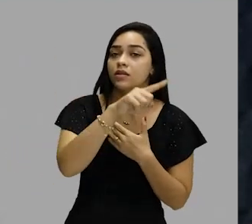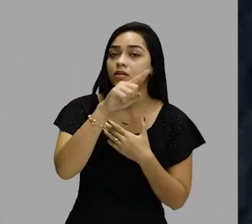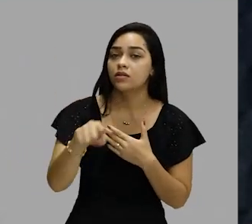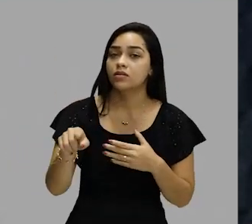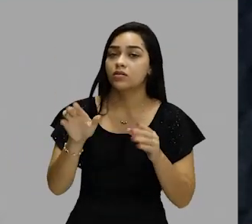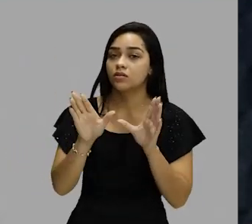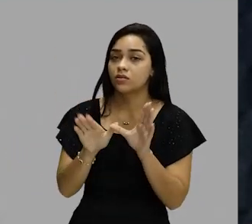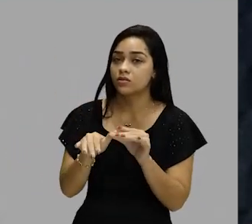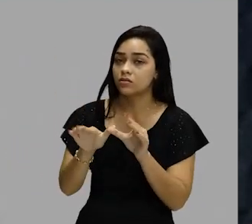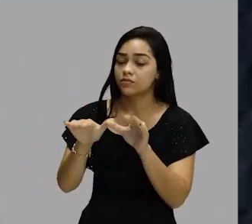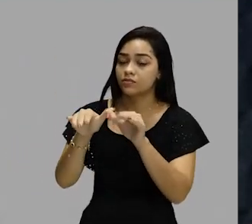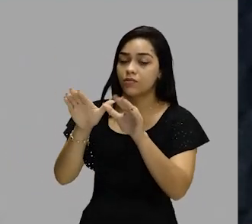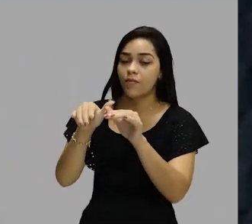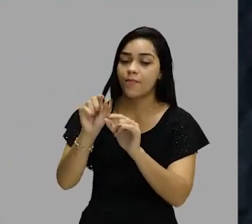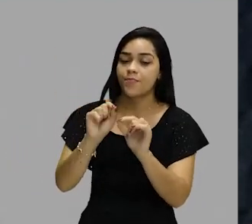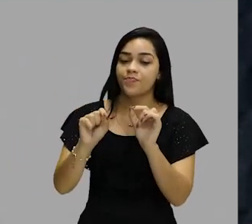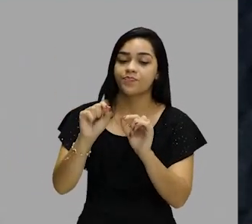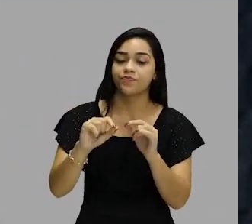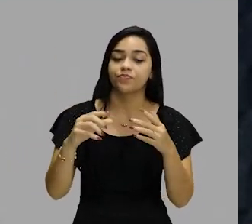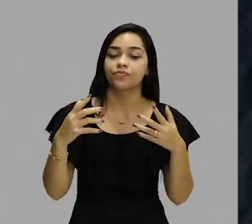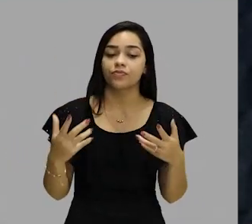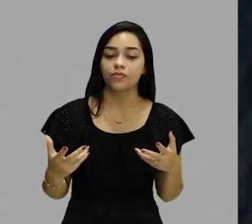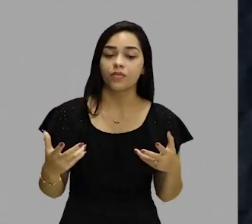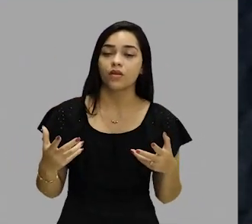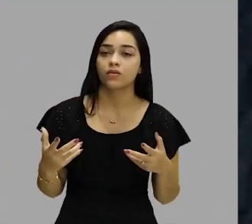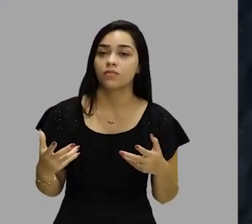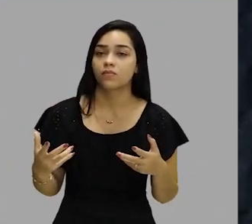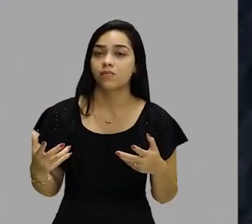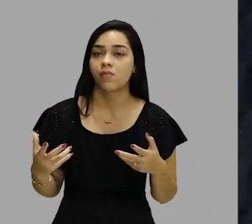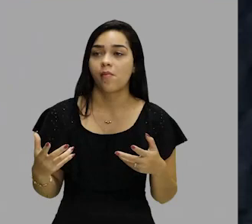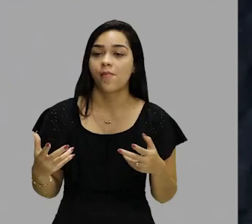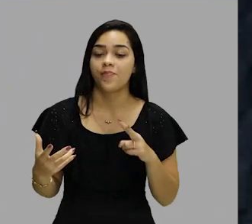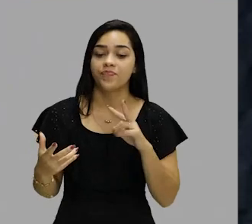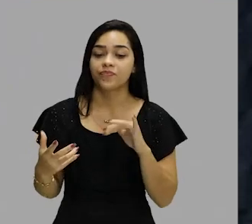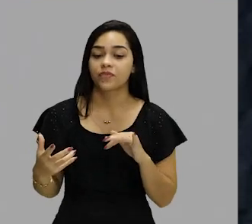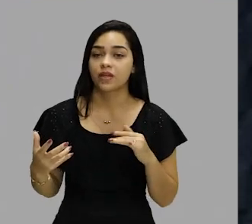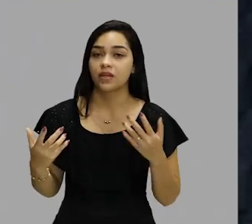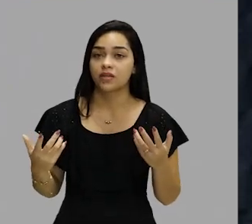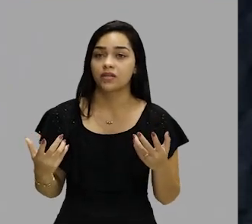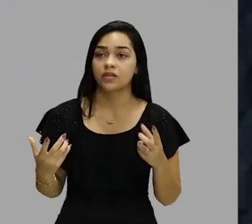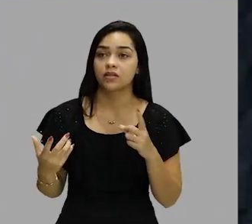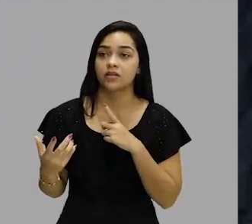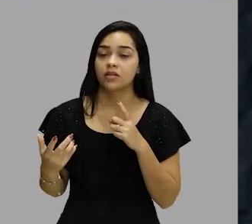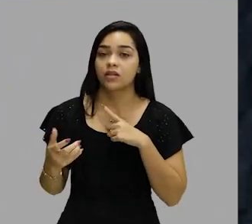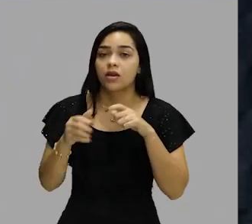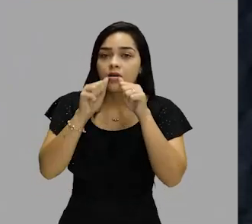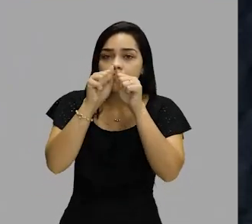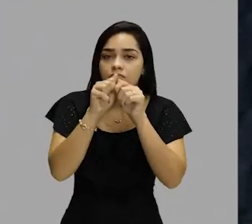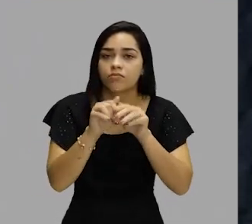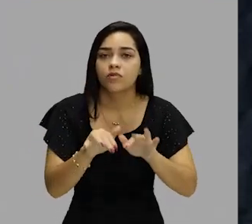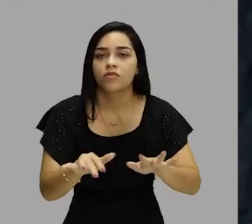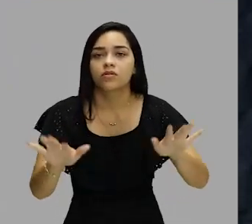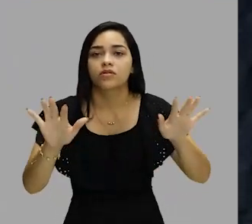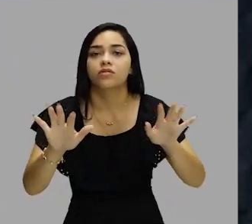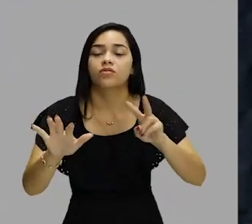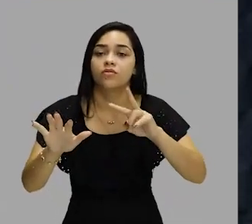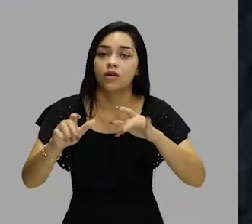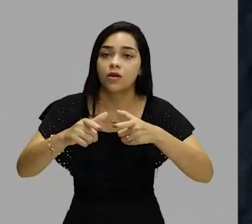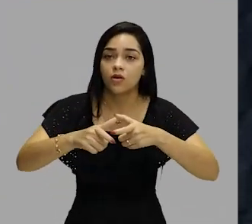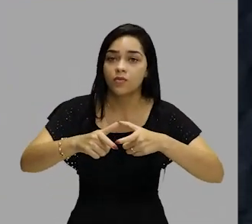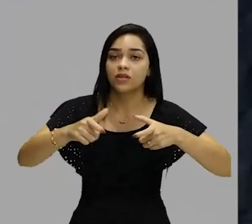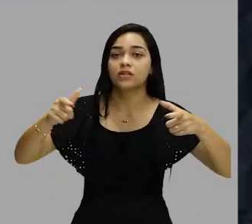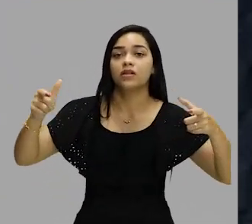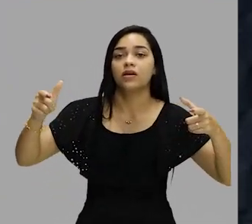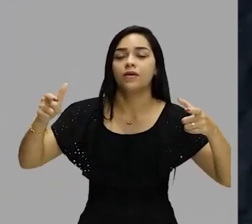aqui dos seus predadores, consequentemente, pessoal, vai ser o quê? Vai ser a proliferação. Eles vão aumentar em